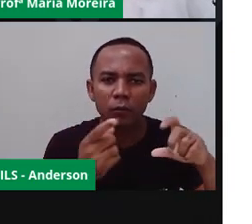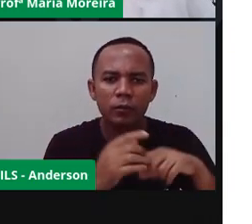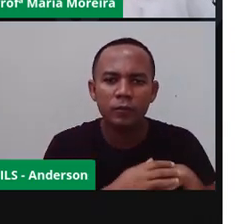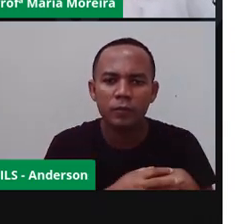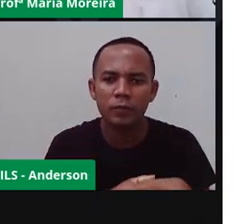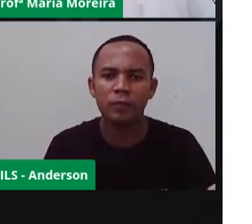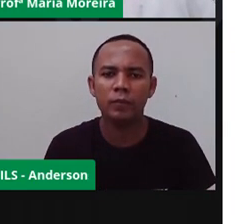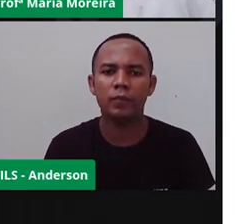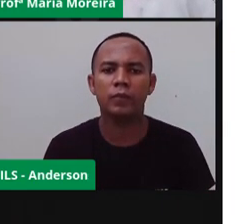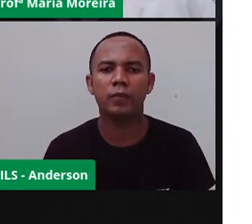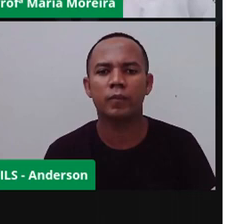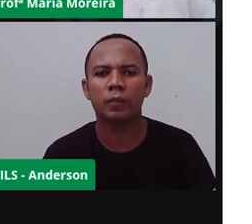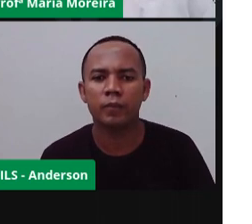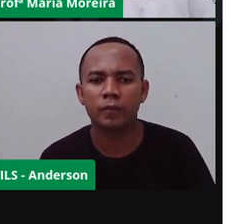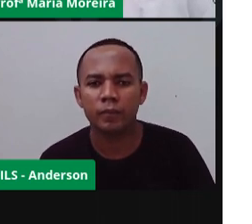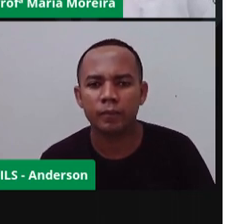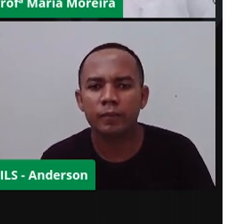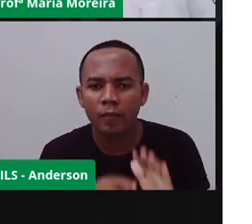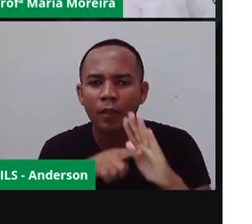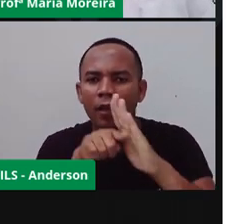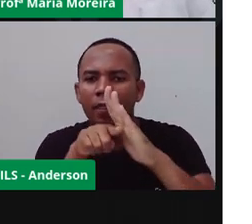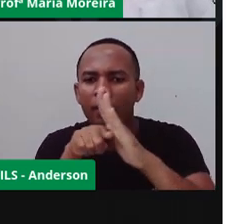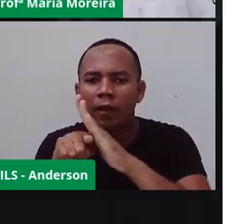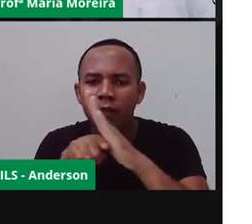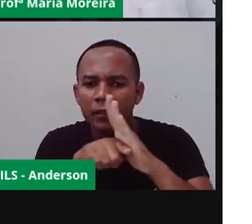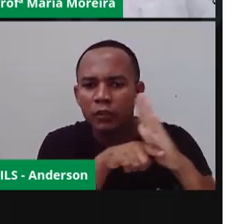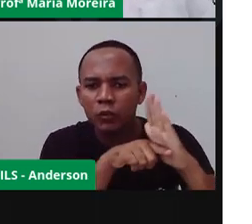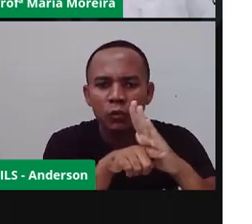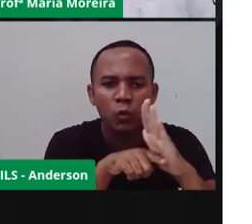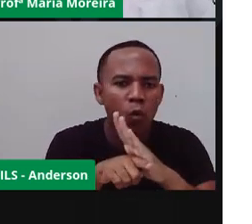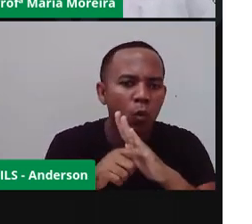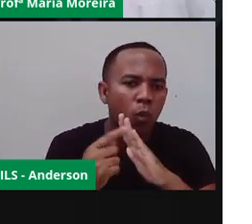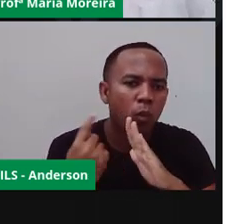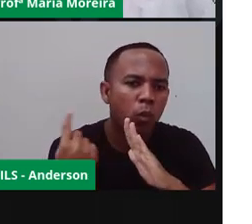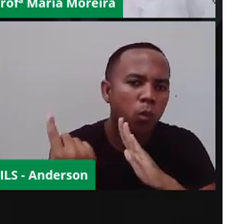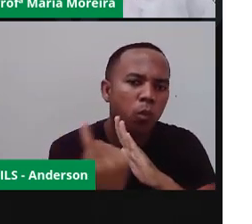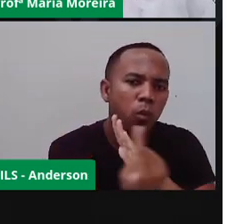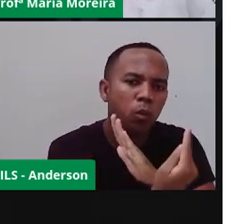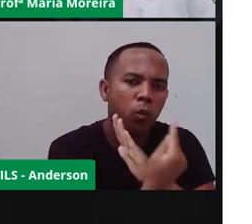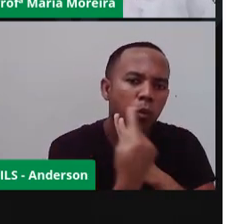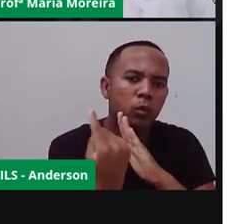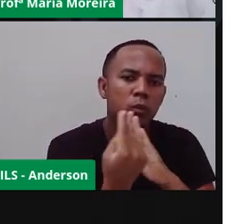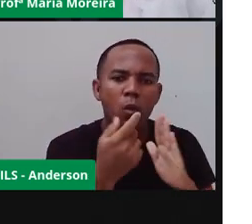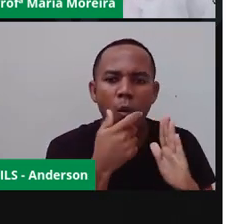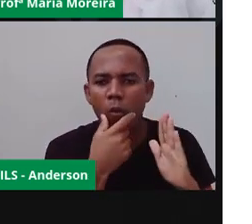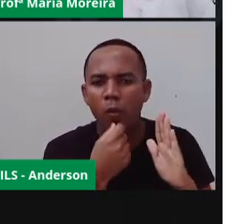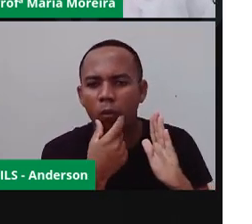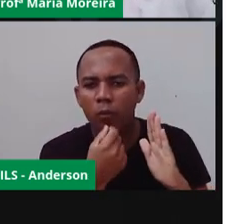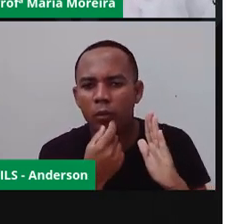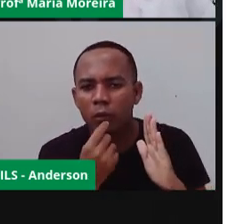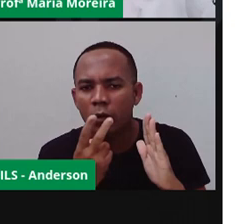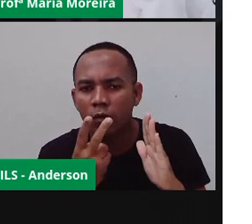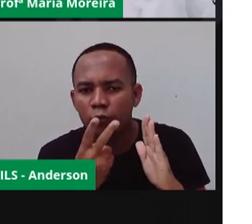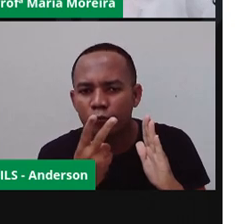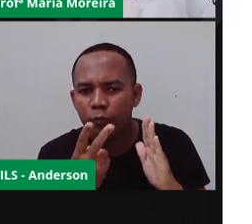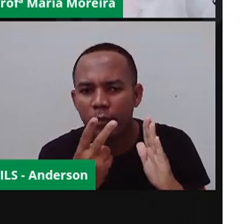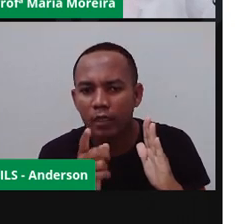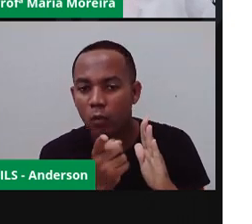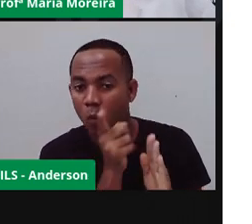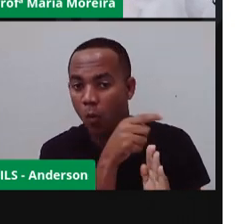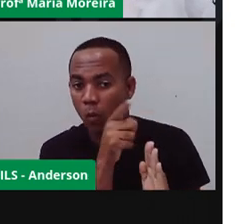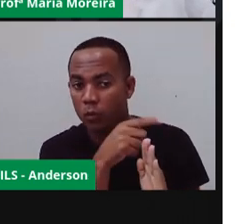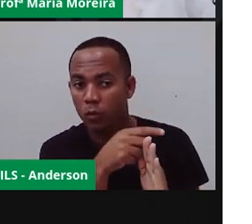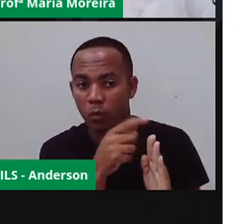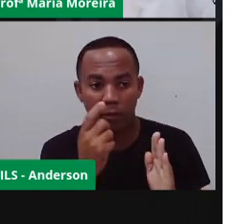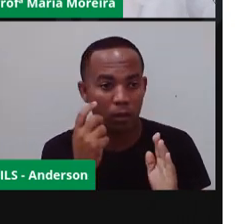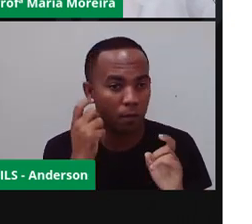até voltar. Ela analisou toda essa imagem e foi falando: olha, tem um rapaz aqui fumando, tem alguém preocupado com cigarro, né? Porque